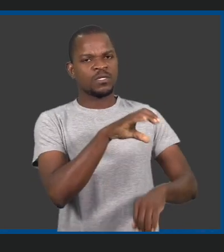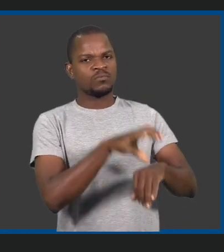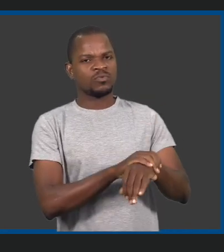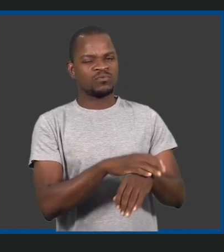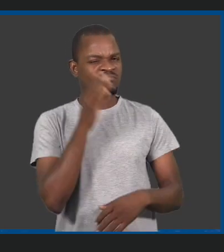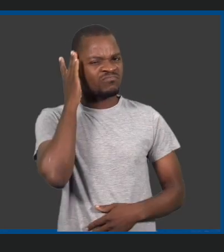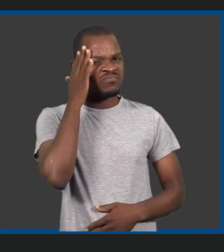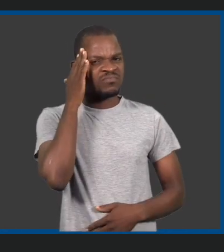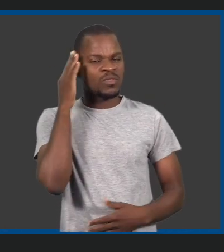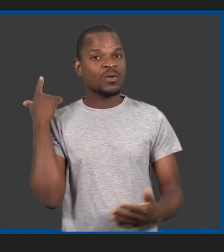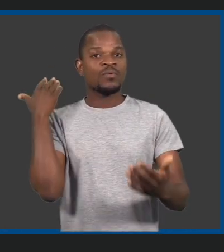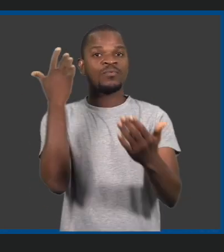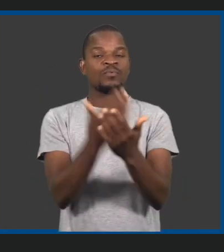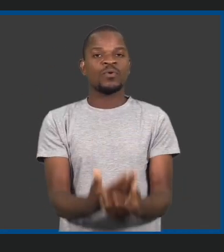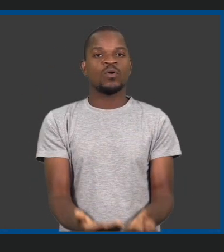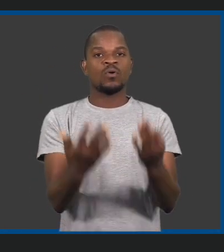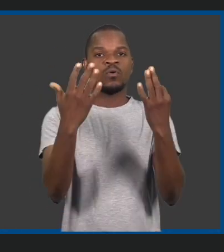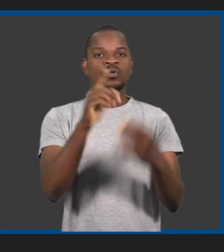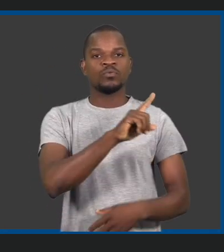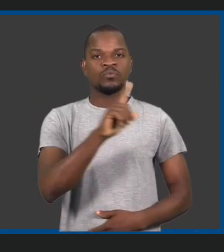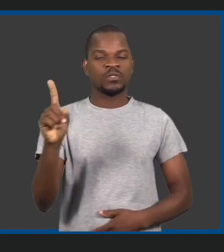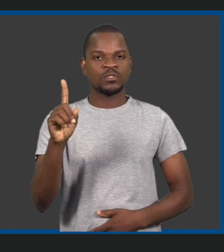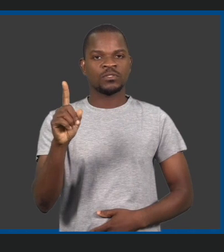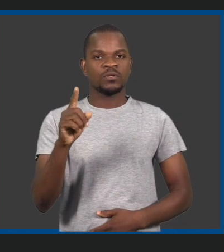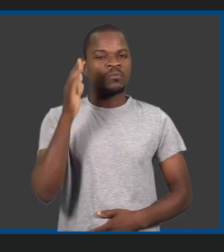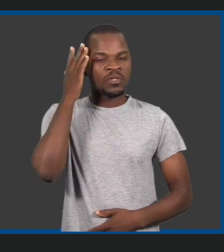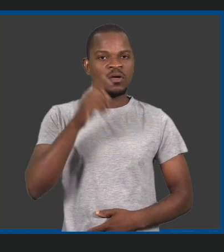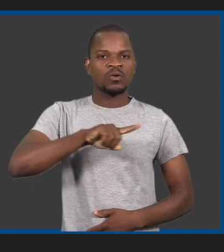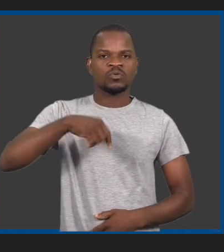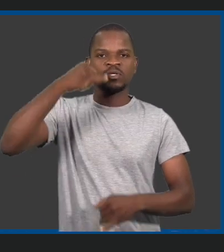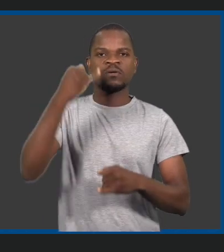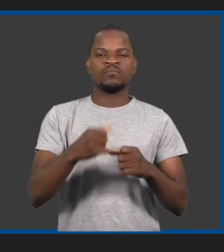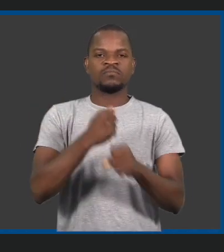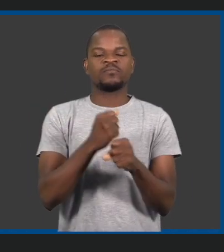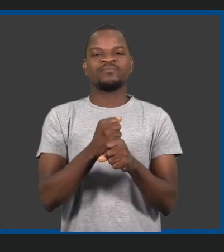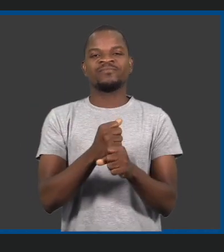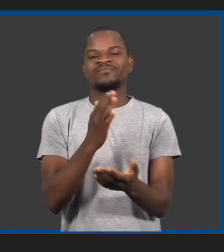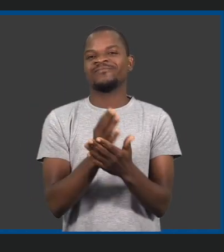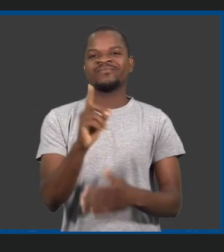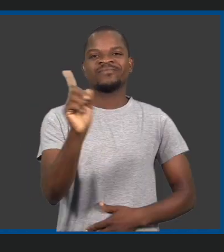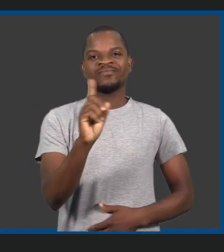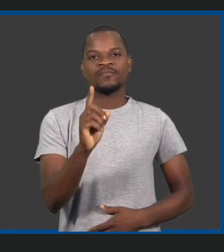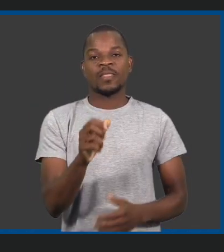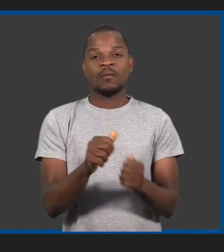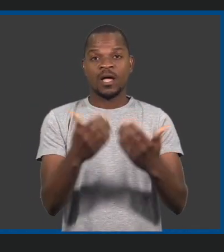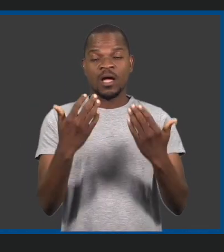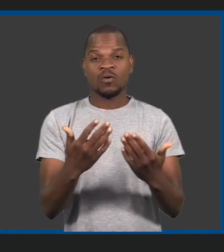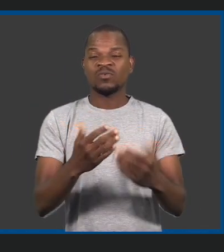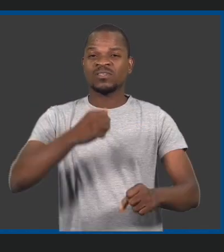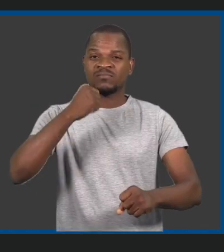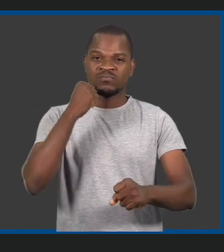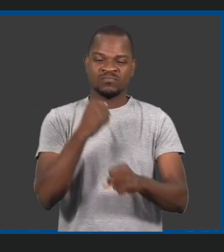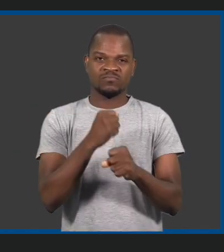caso de Amatanda e o caso de Buse. Não sei se sabe, mas nós vamos construir 3 mil casas sociais para a população